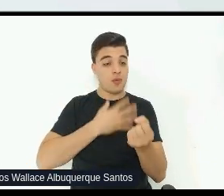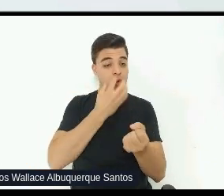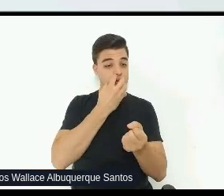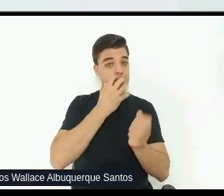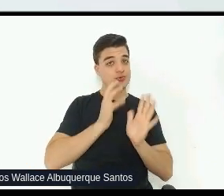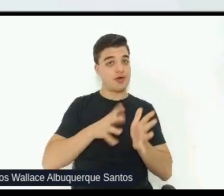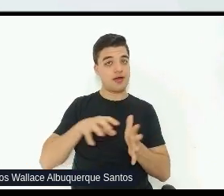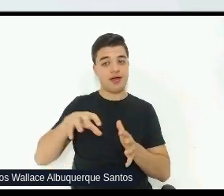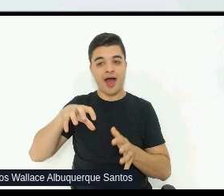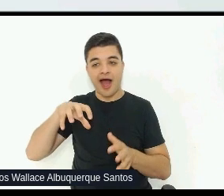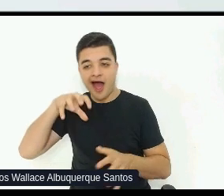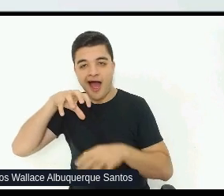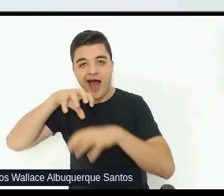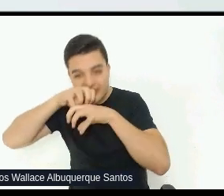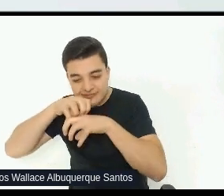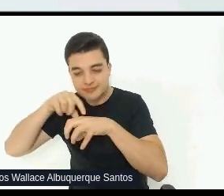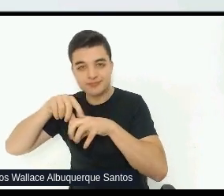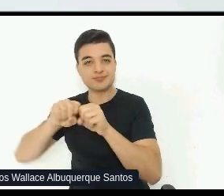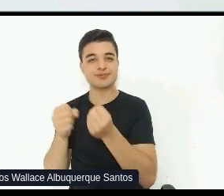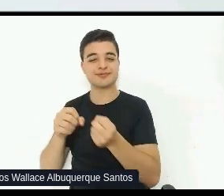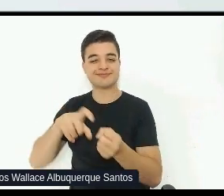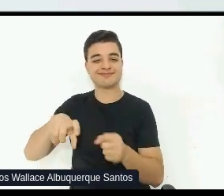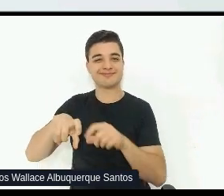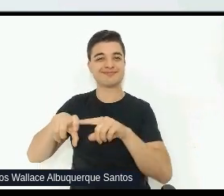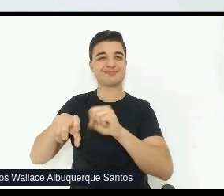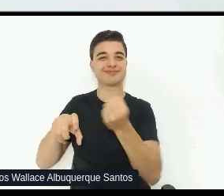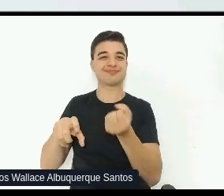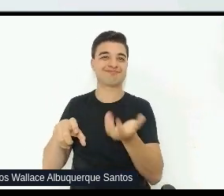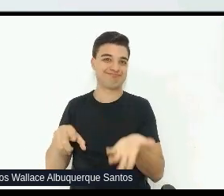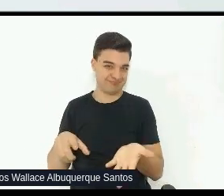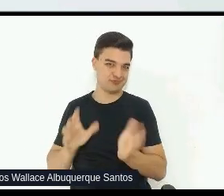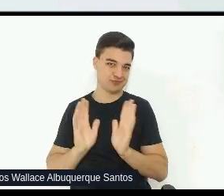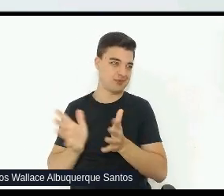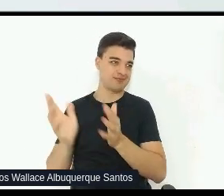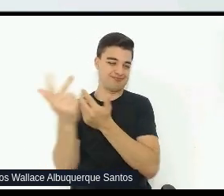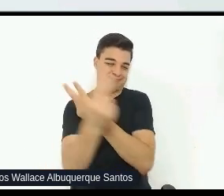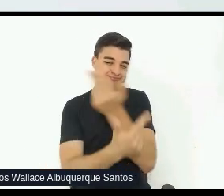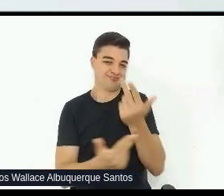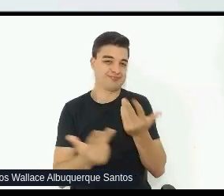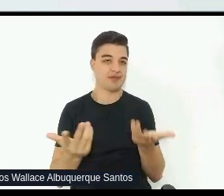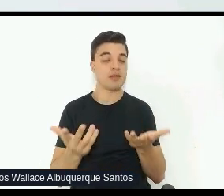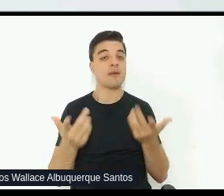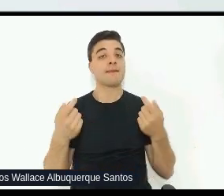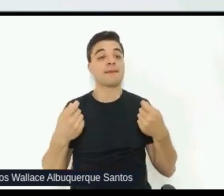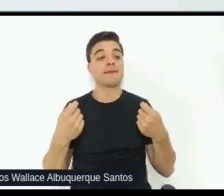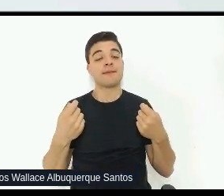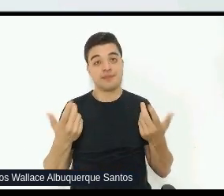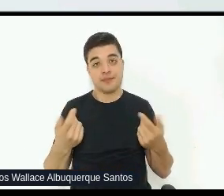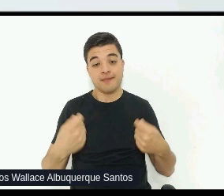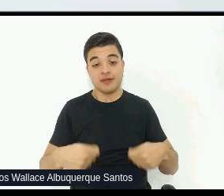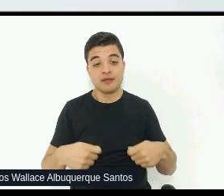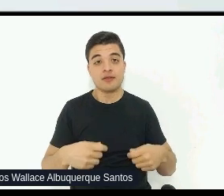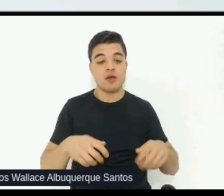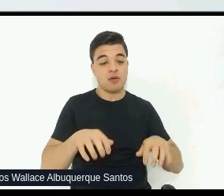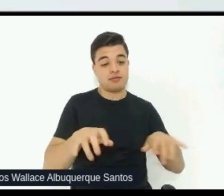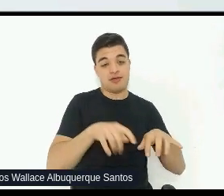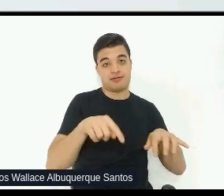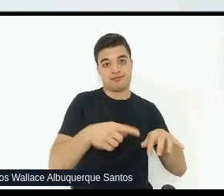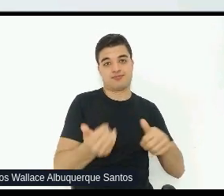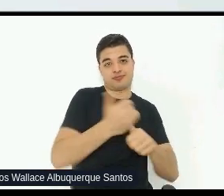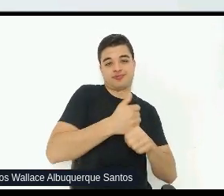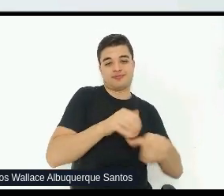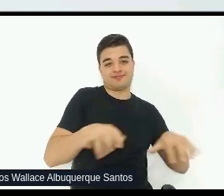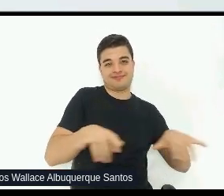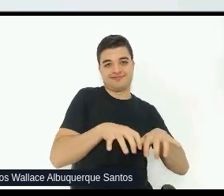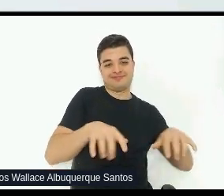teclado. Né? Então, a gente precisa estar com todos os componentes ali prontos para serem navegados de diversas formas. E